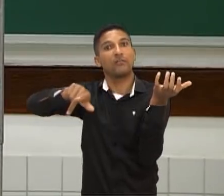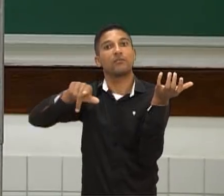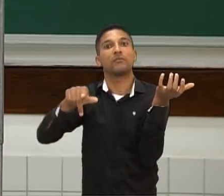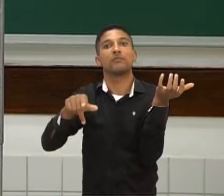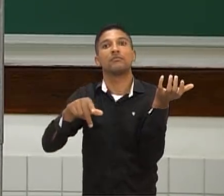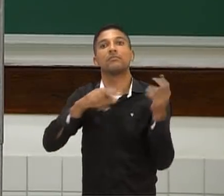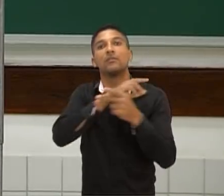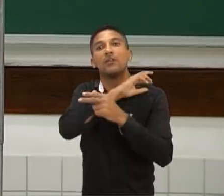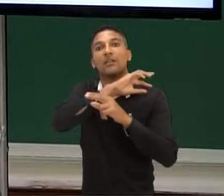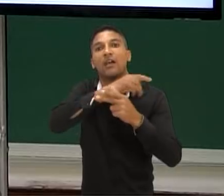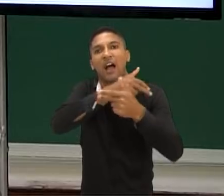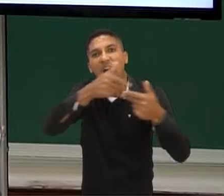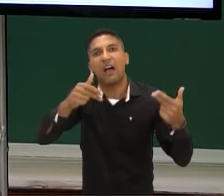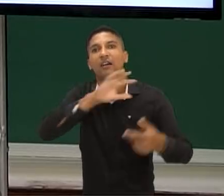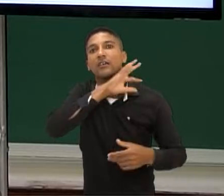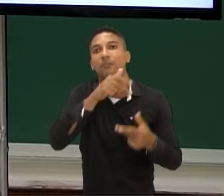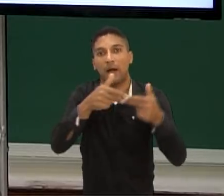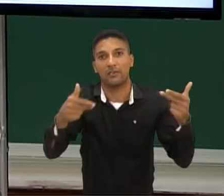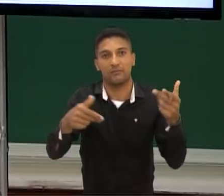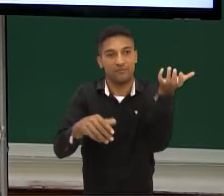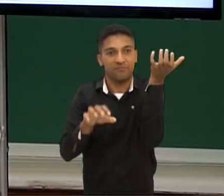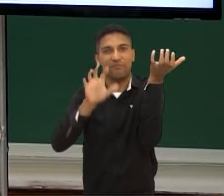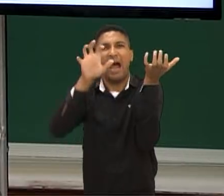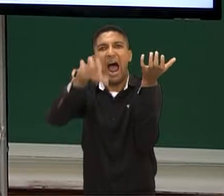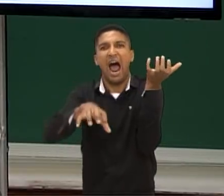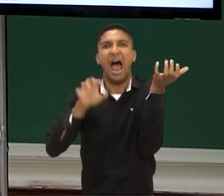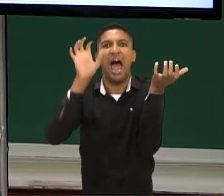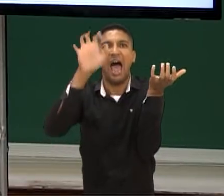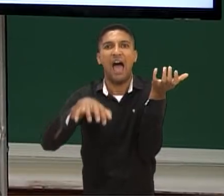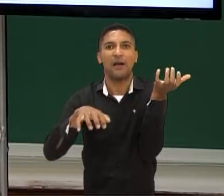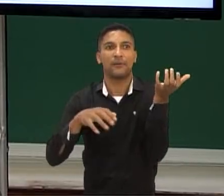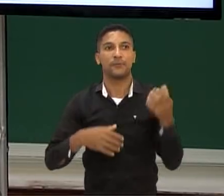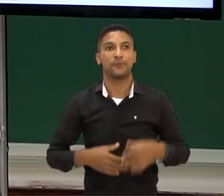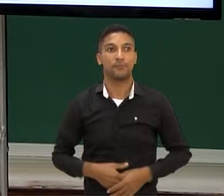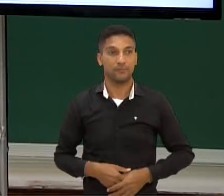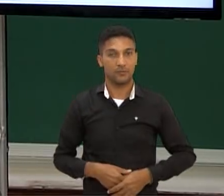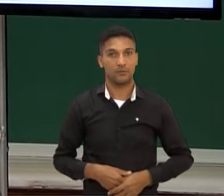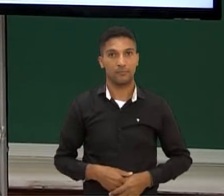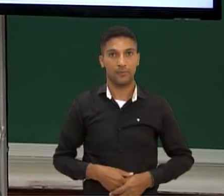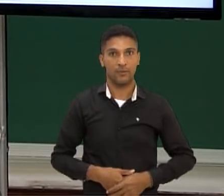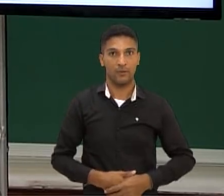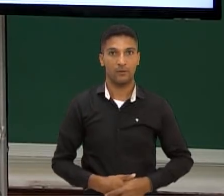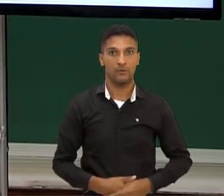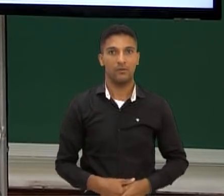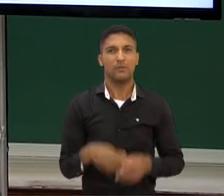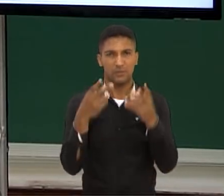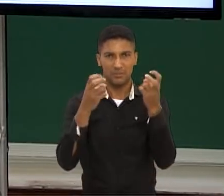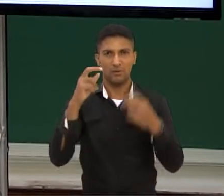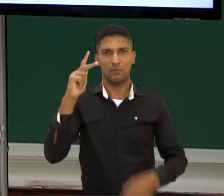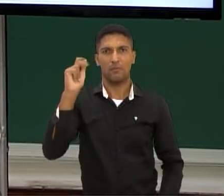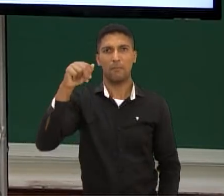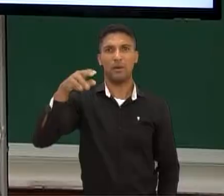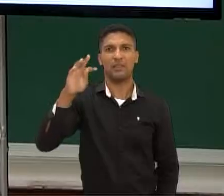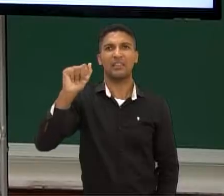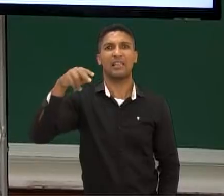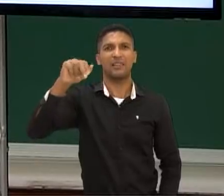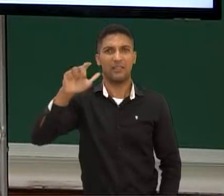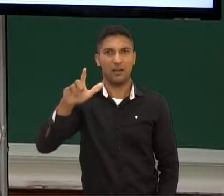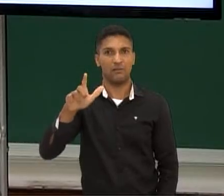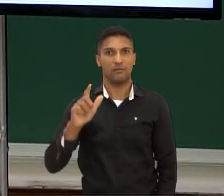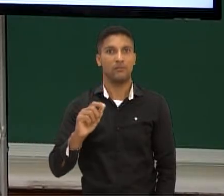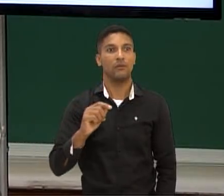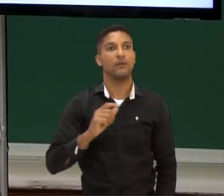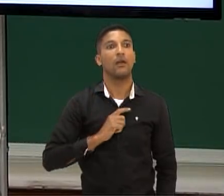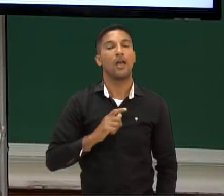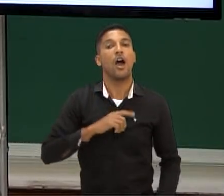Veja, Pantanal, observem que é já uma paisagem totalmente diferente das outras que vocês viram